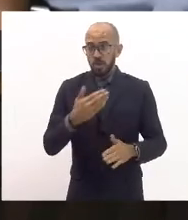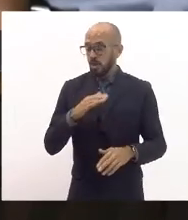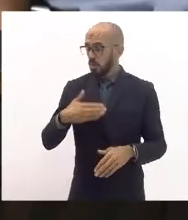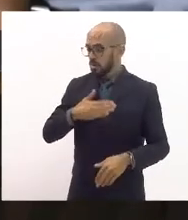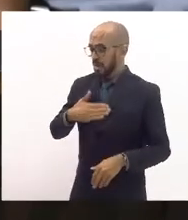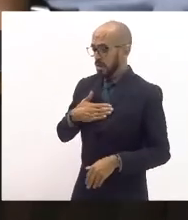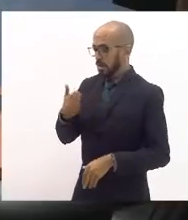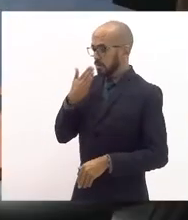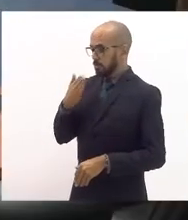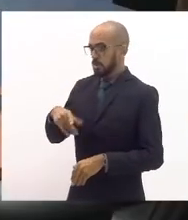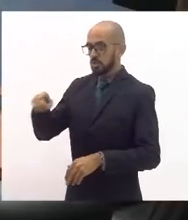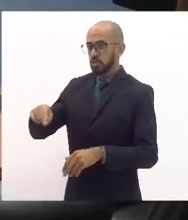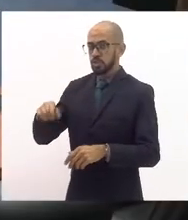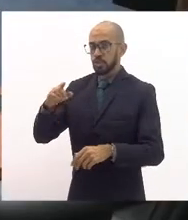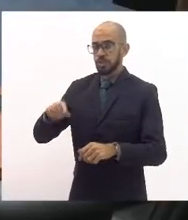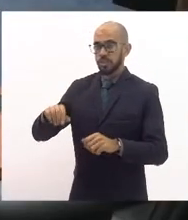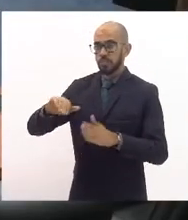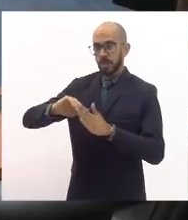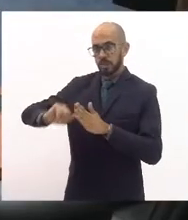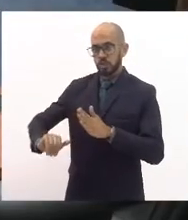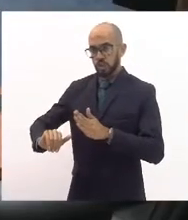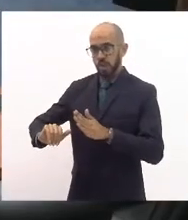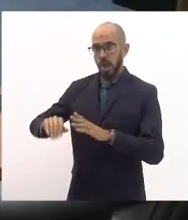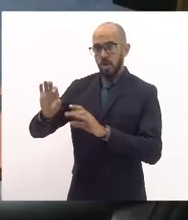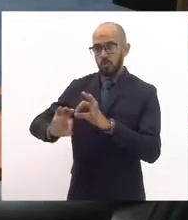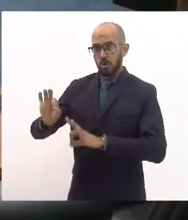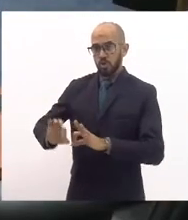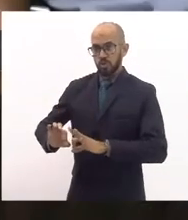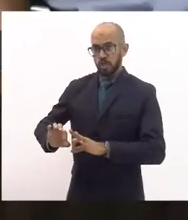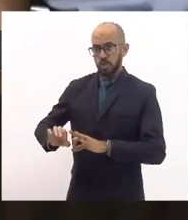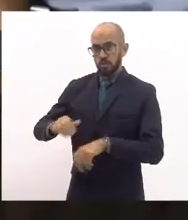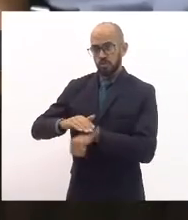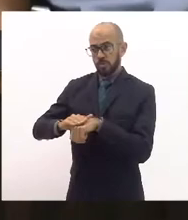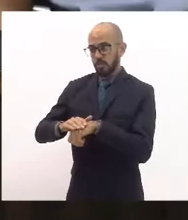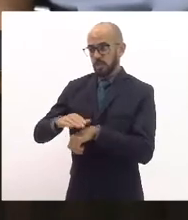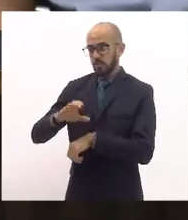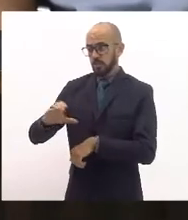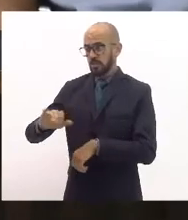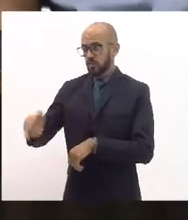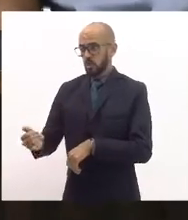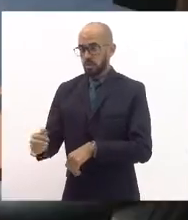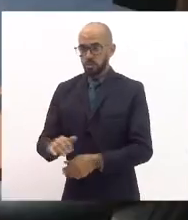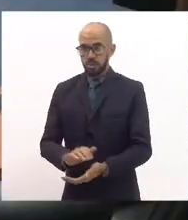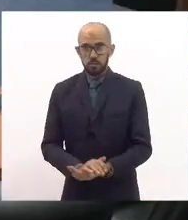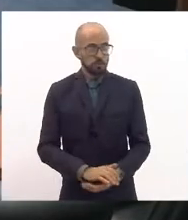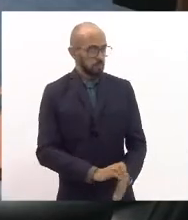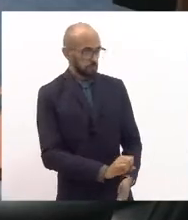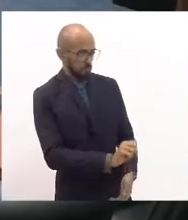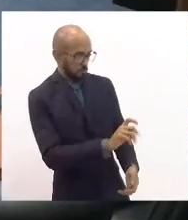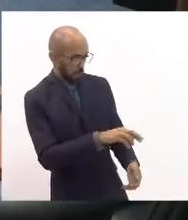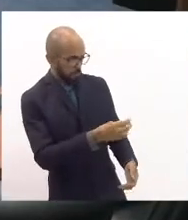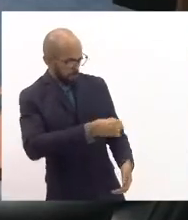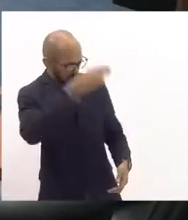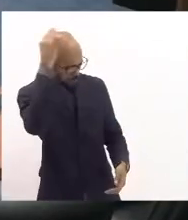pauta que eu tenho questões a tratar com a ccj Ok Deputado Márcio